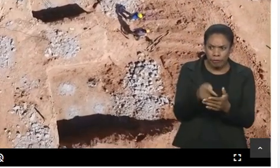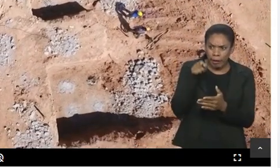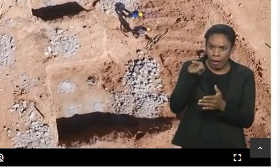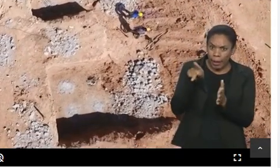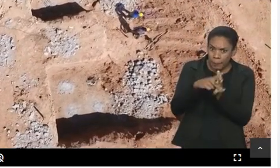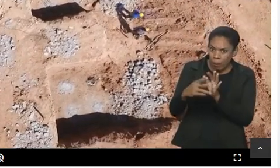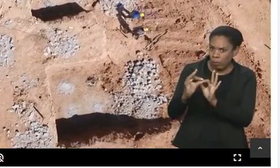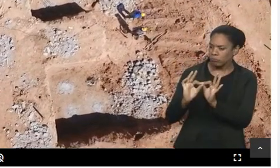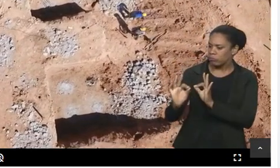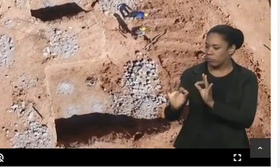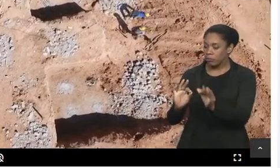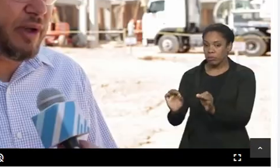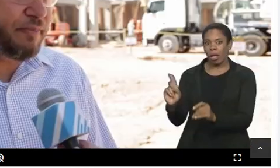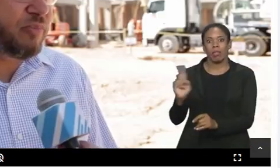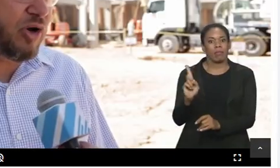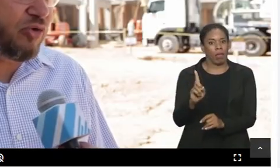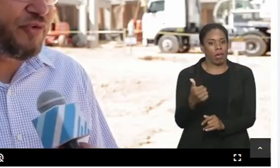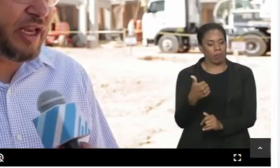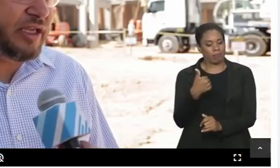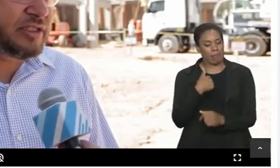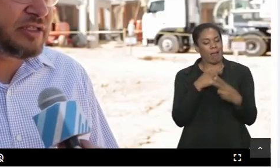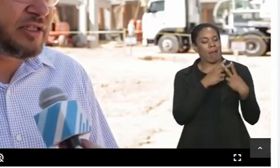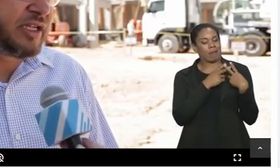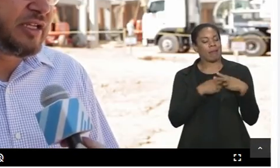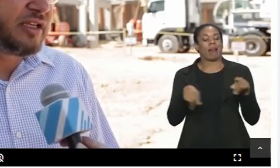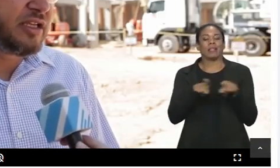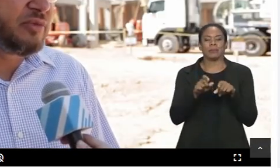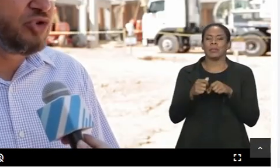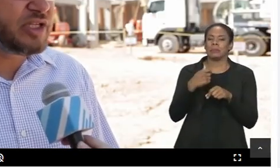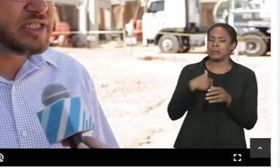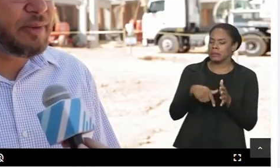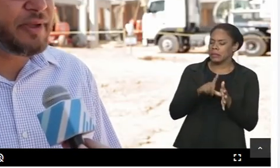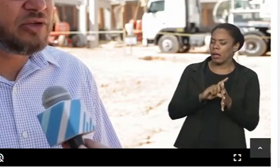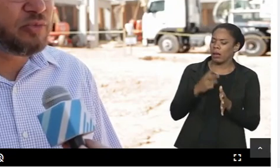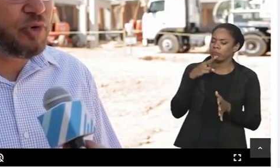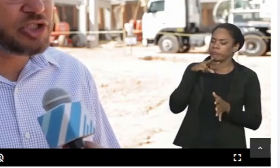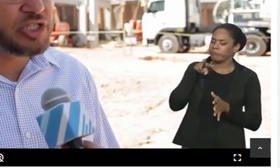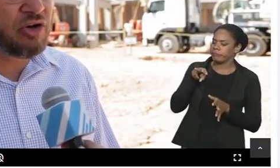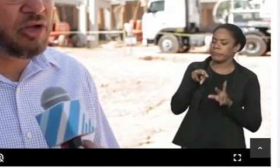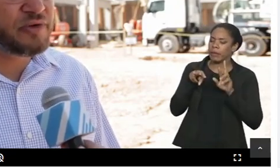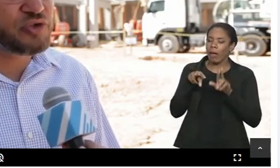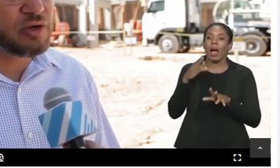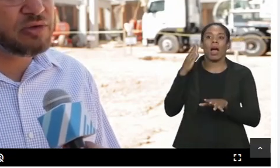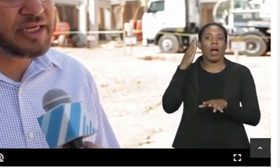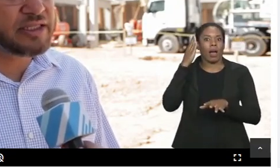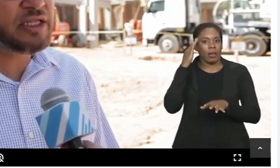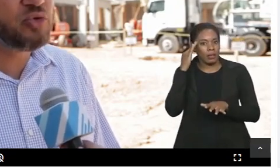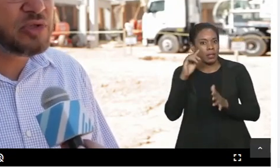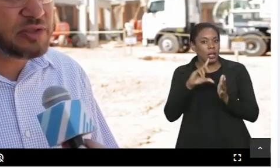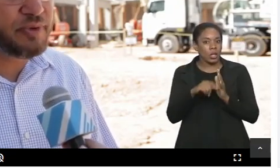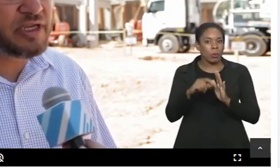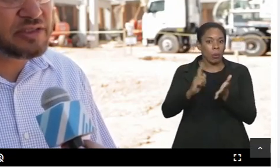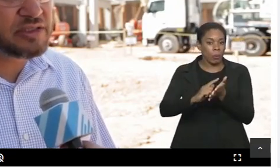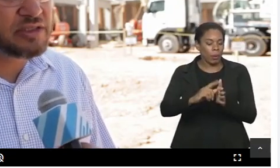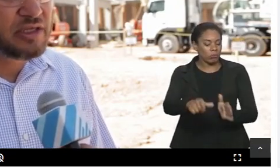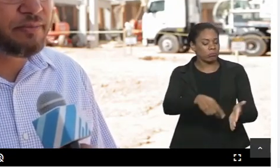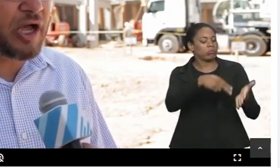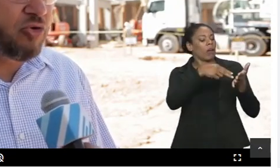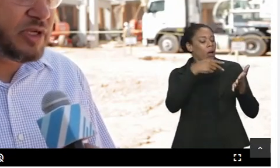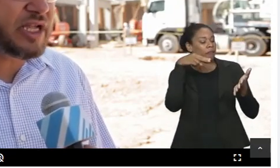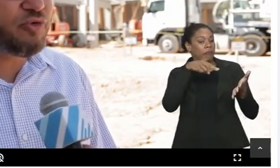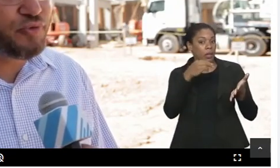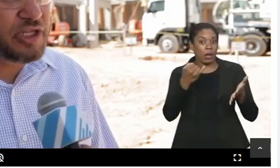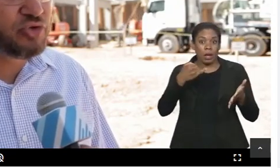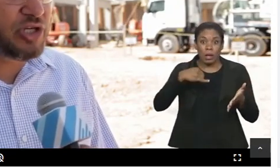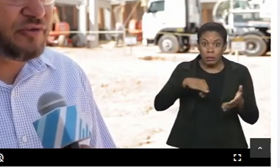está fazendo, a gente precisa fazer sempre uma conferência e muitas vezes, dependendo do porte da obra, você contrata até 2 empresas